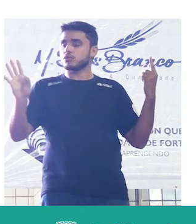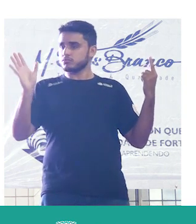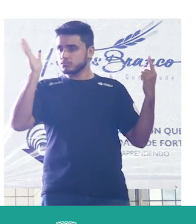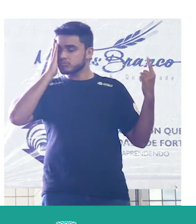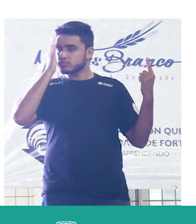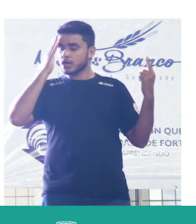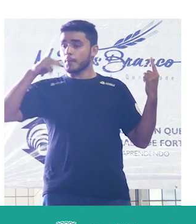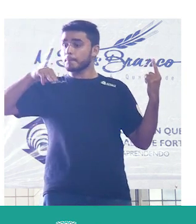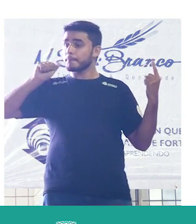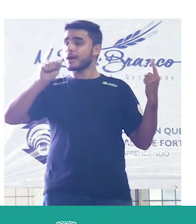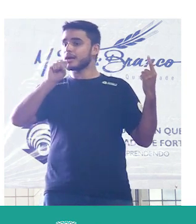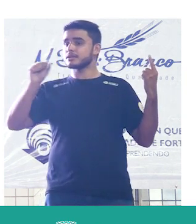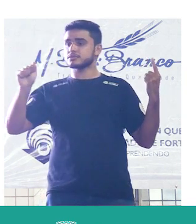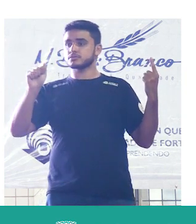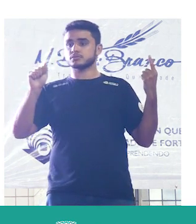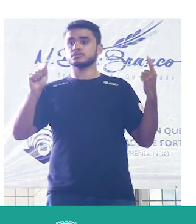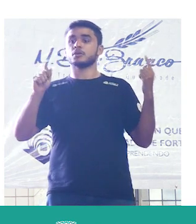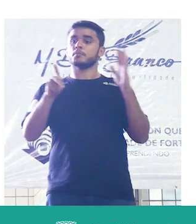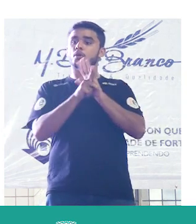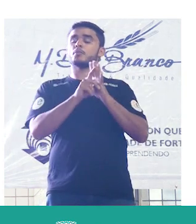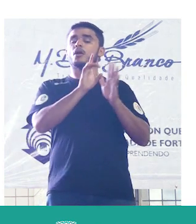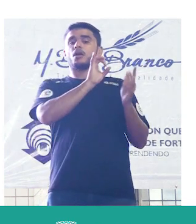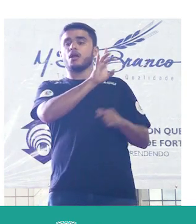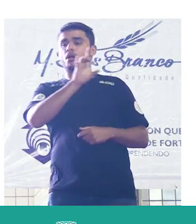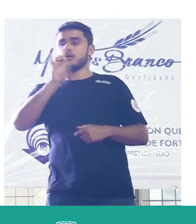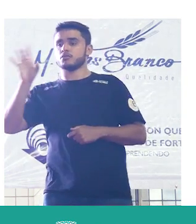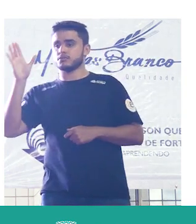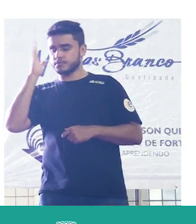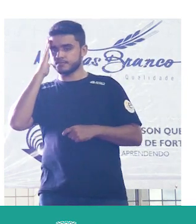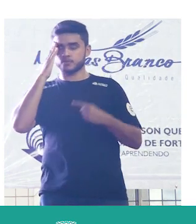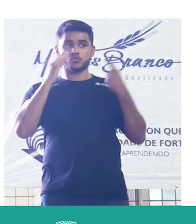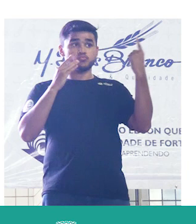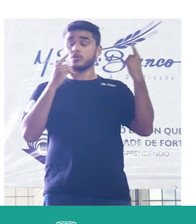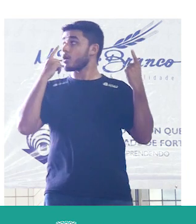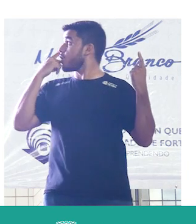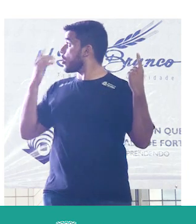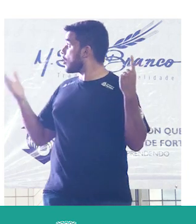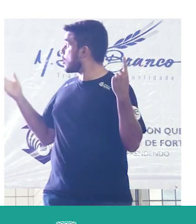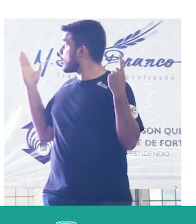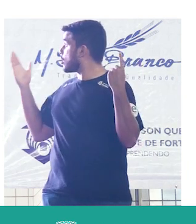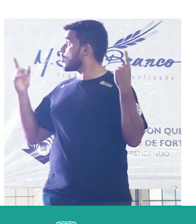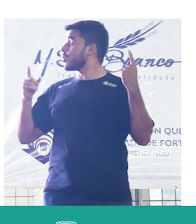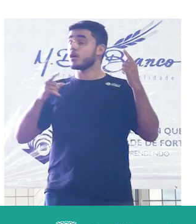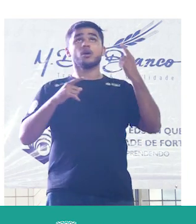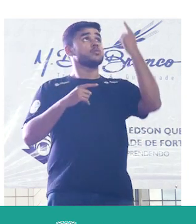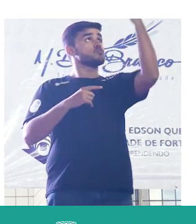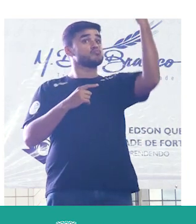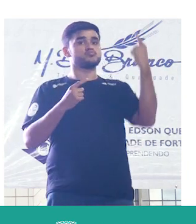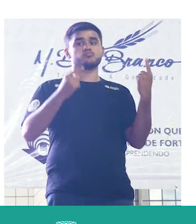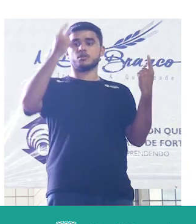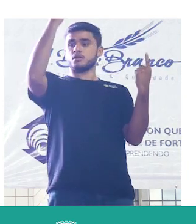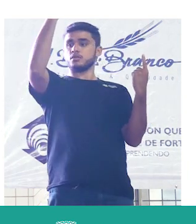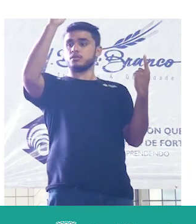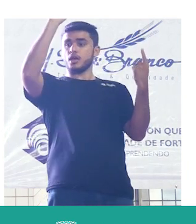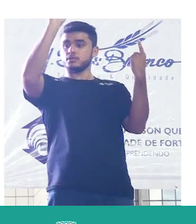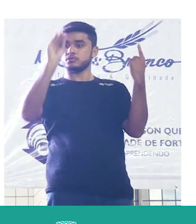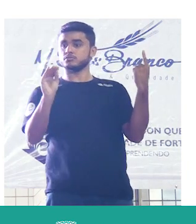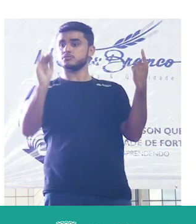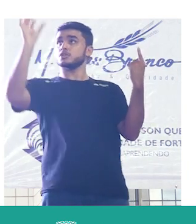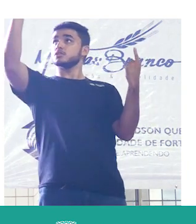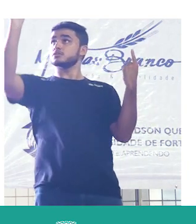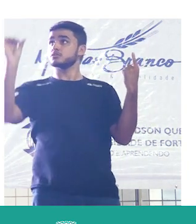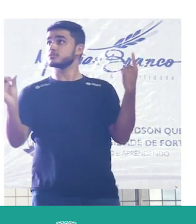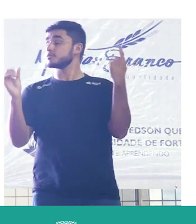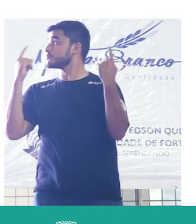vermelho são os coeficientes. Eles servem para me dar a proporção em mol. Quantos mols